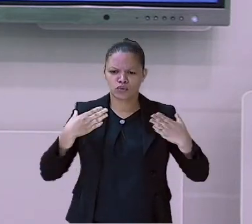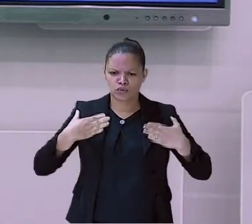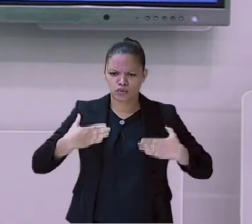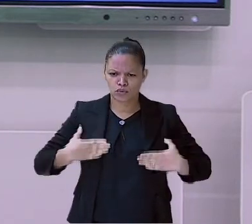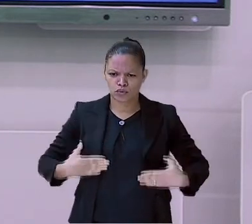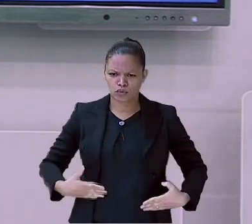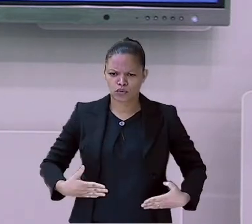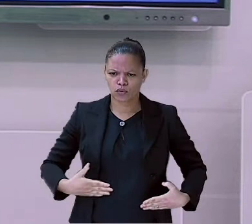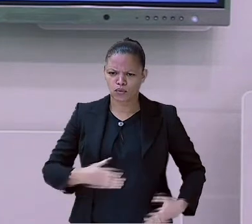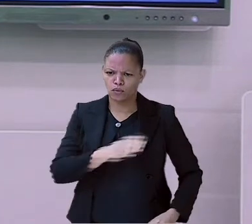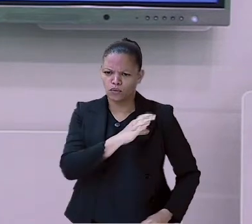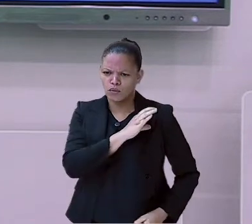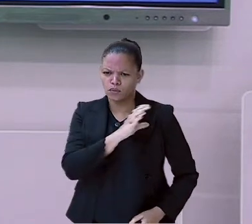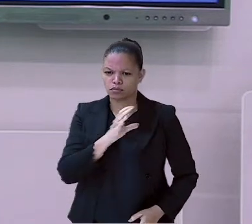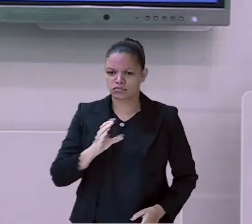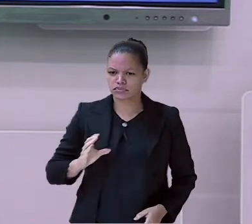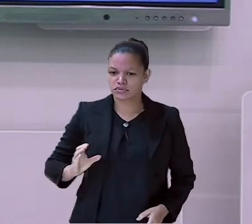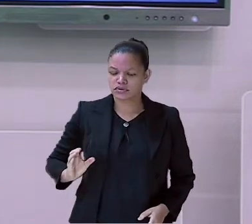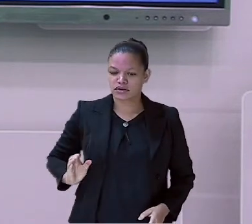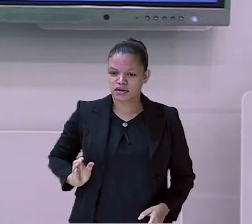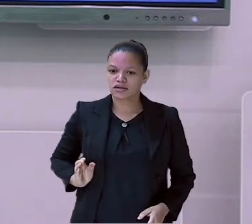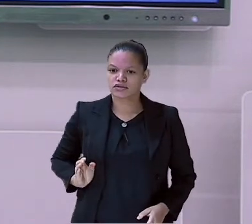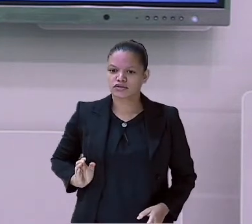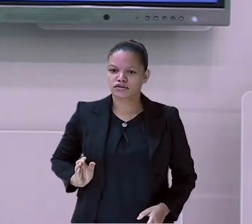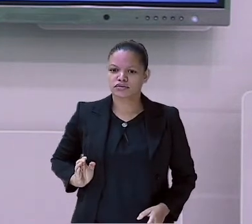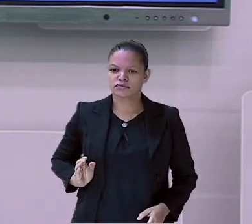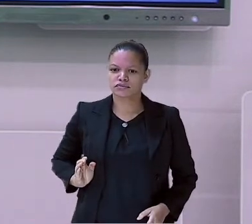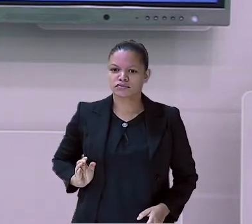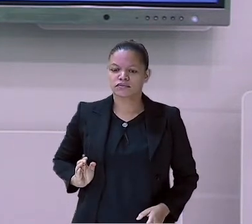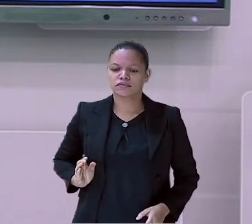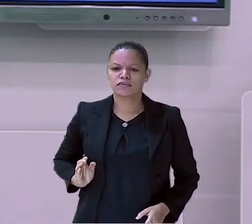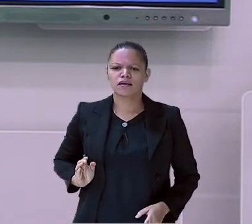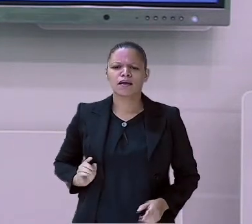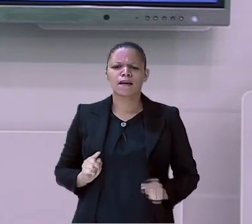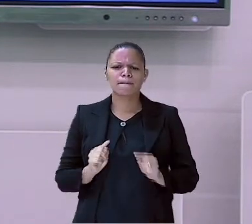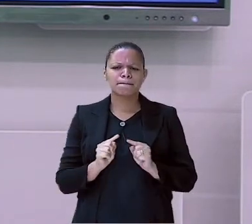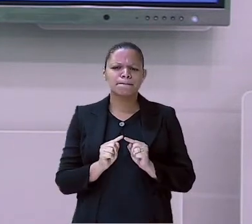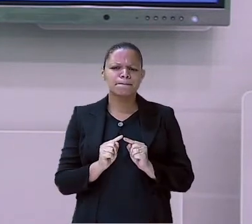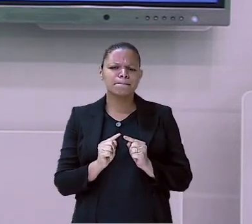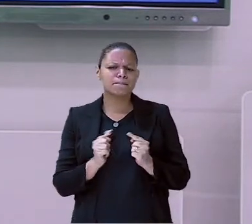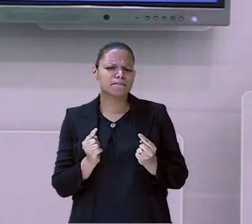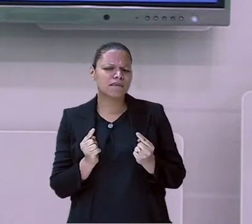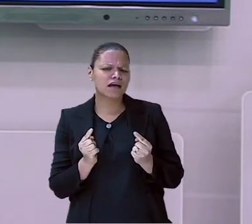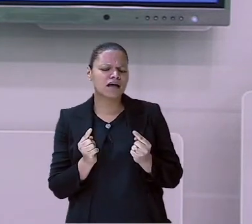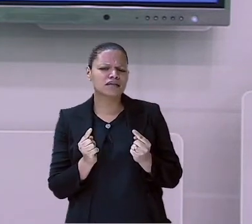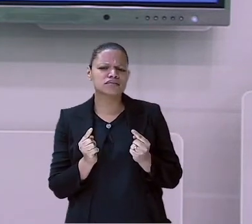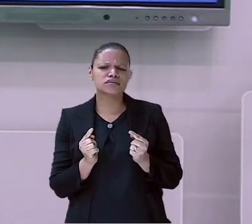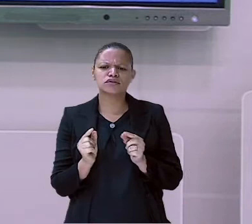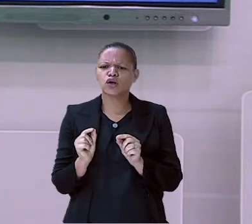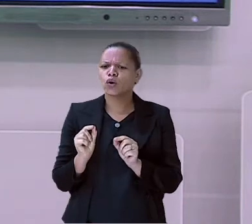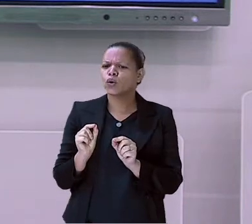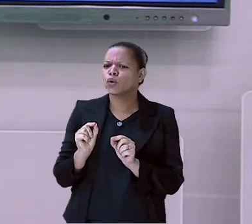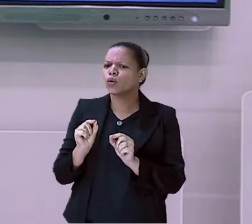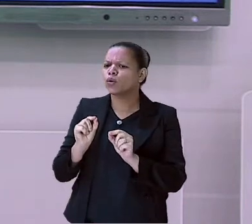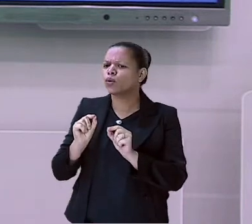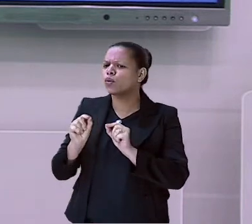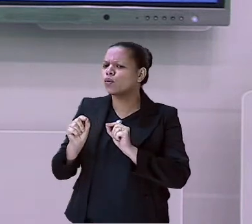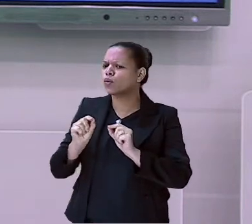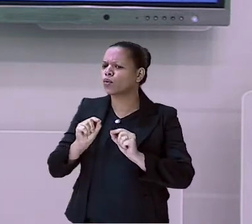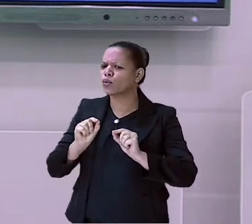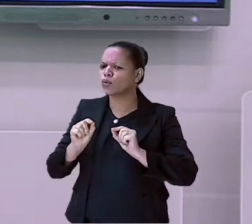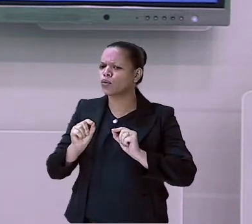aí eufórico, organizando todas as suas coisas, não é isso? E o que é uma véspera? Véspera é um dia que